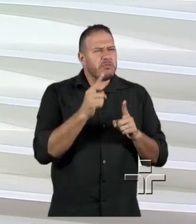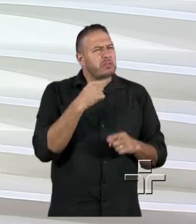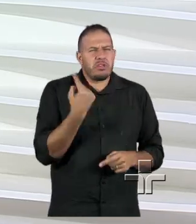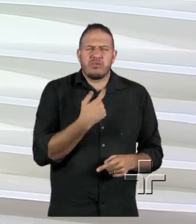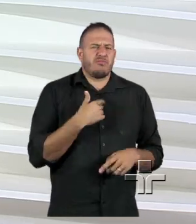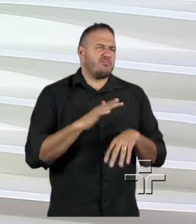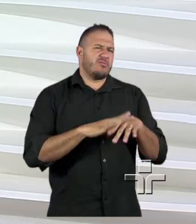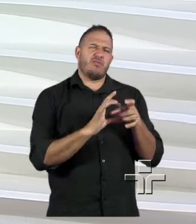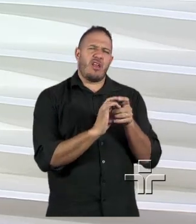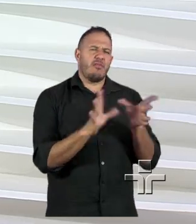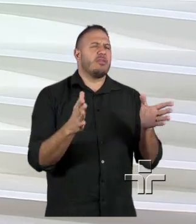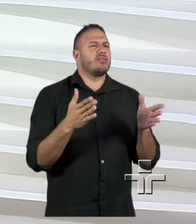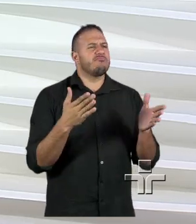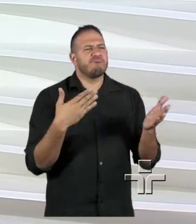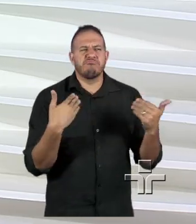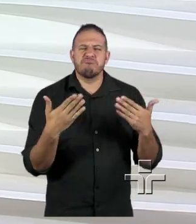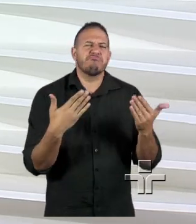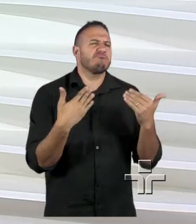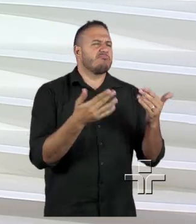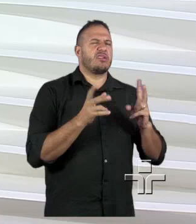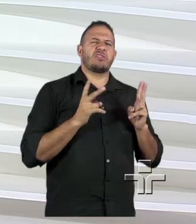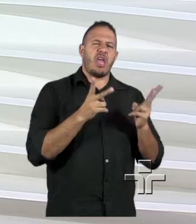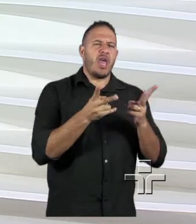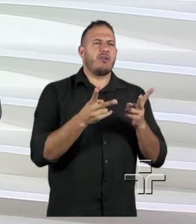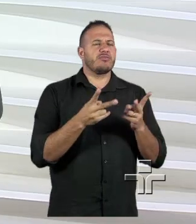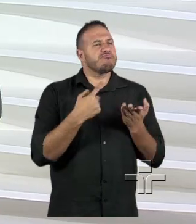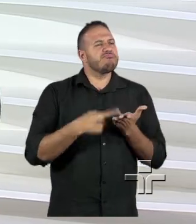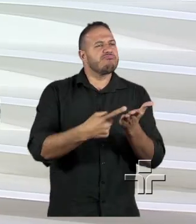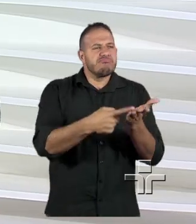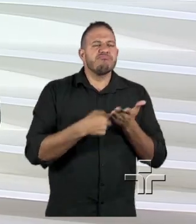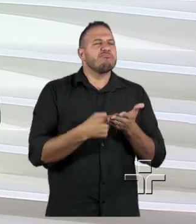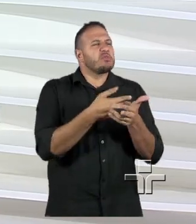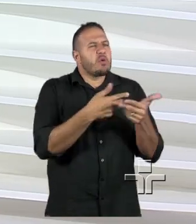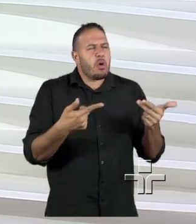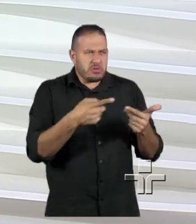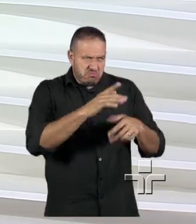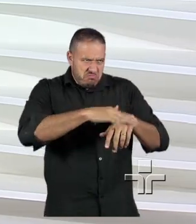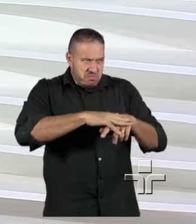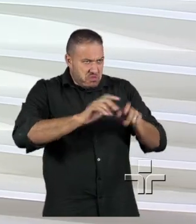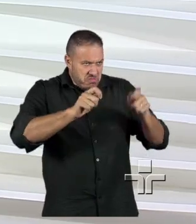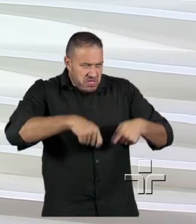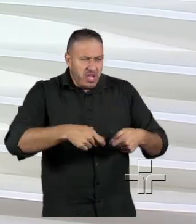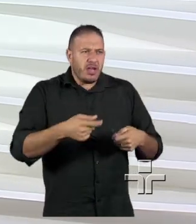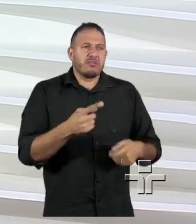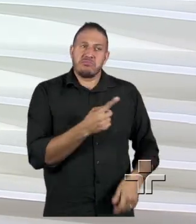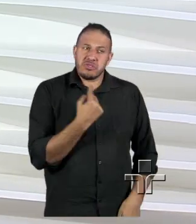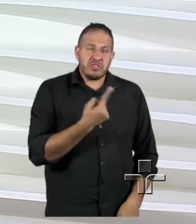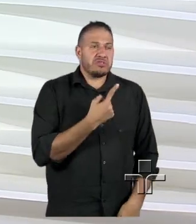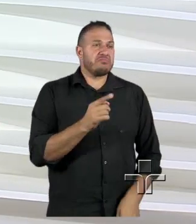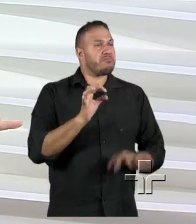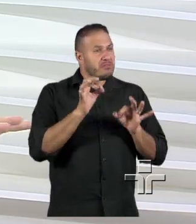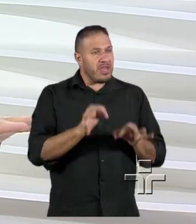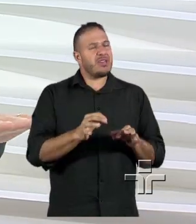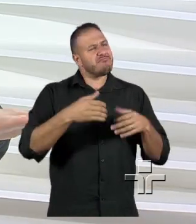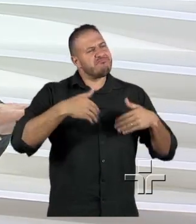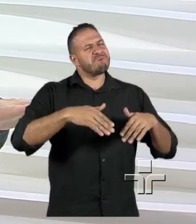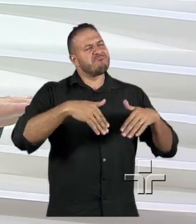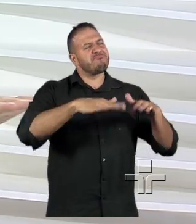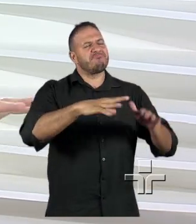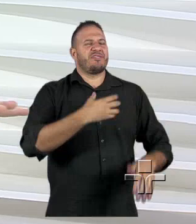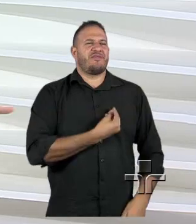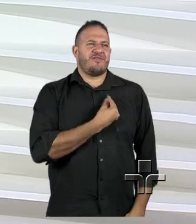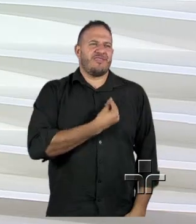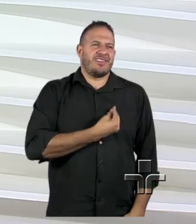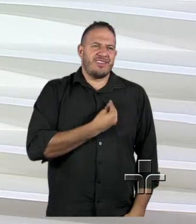Wilson, de ser low profile, de fazer as coisas de acordo com a possibilidade e de realmente, né, deixar a vida andar um pouquinho